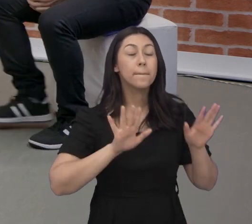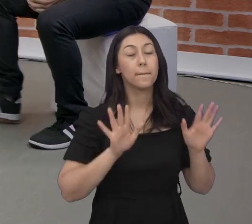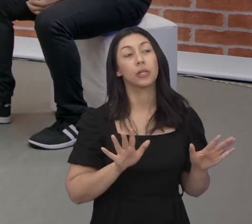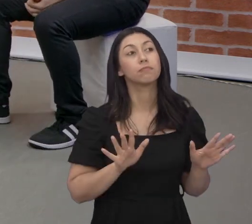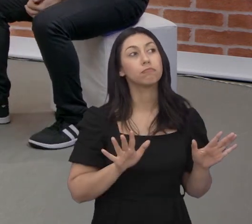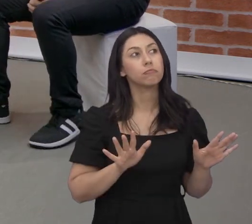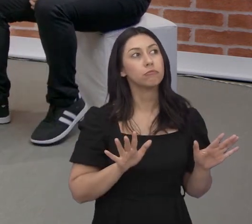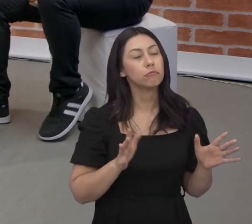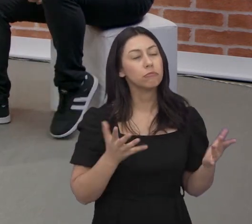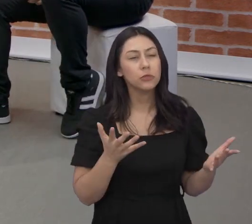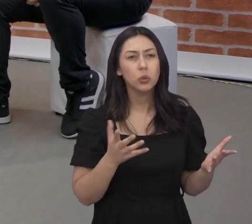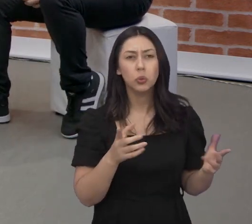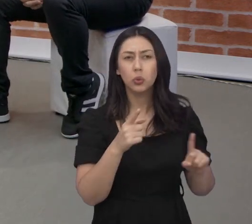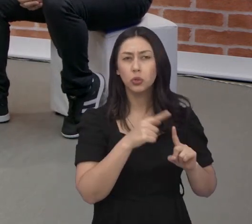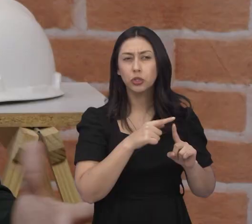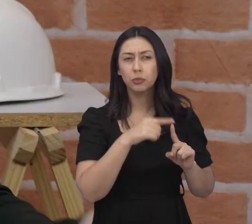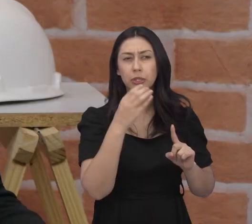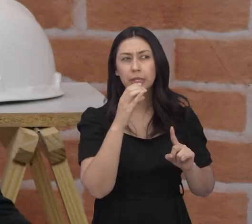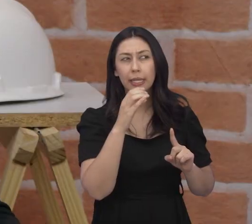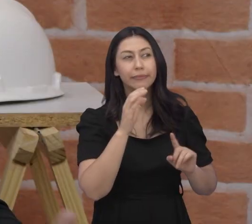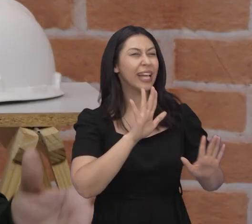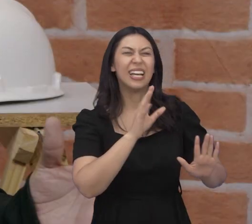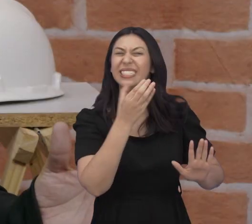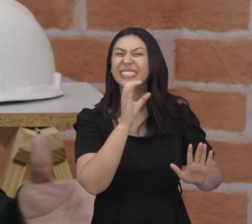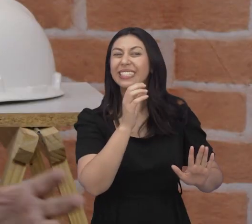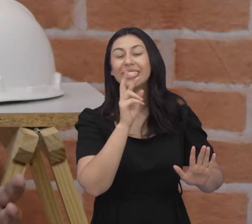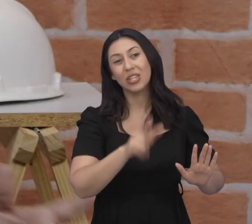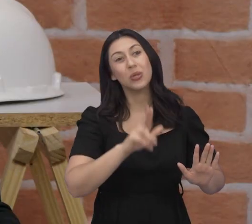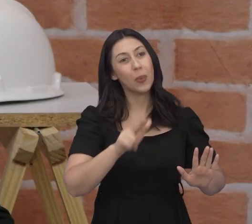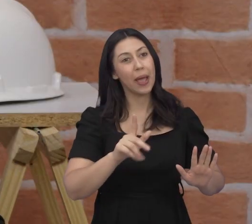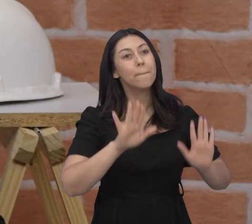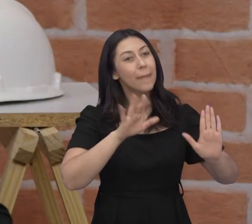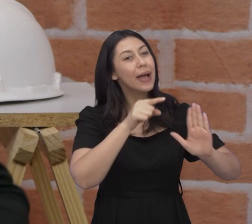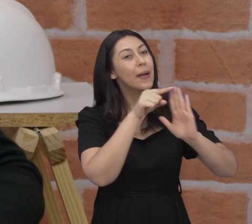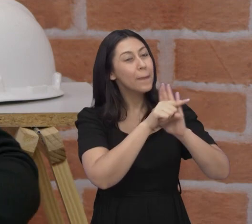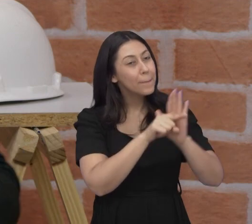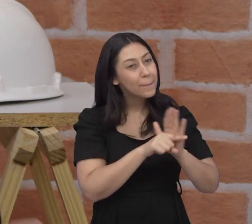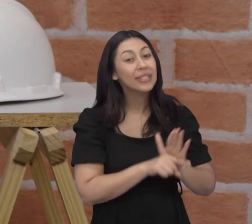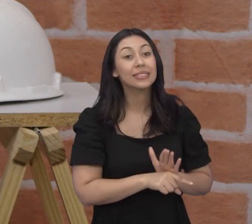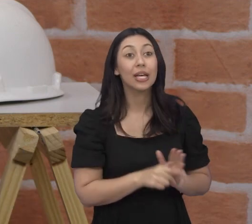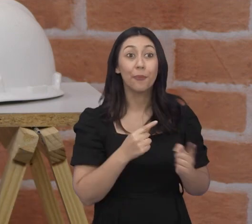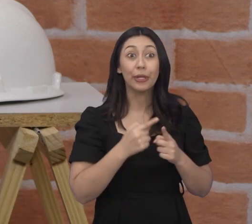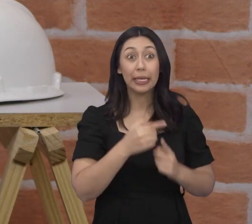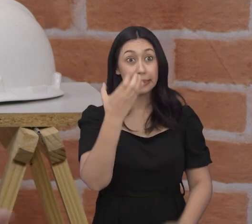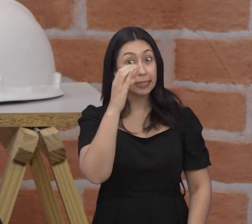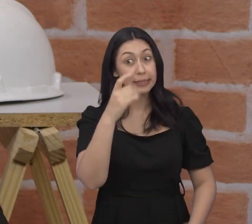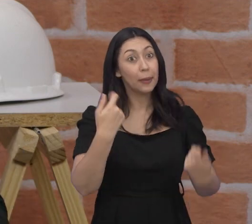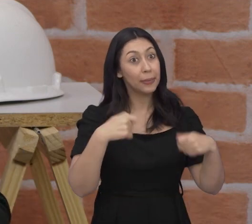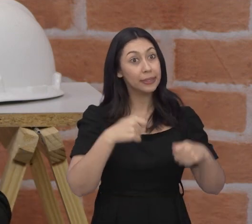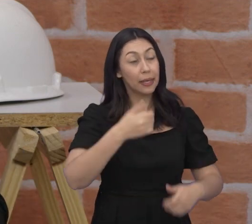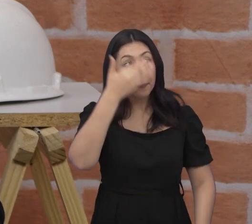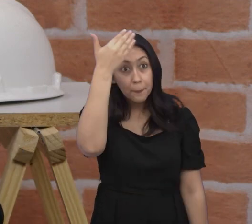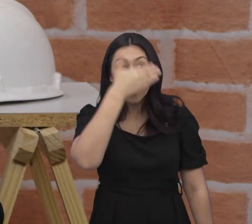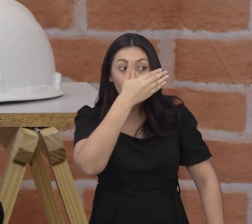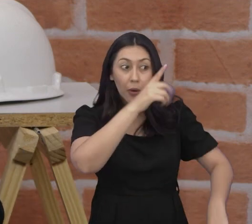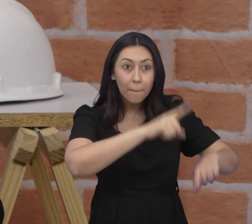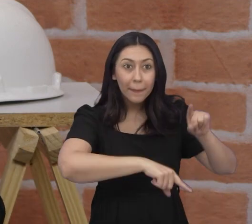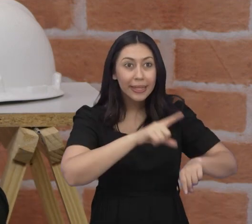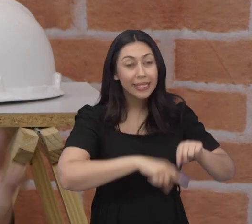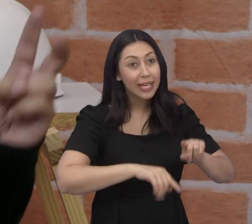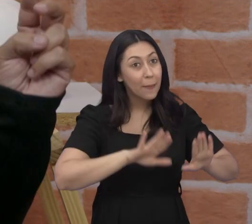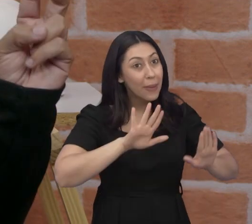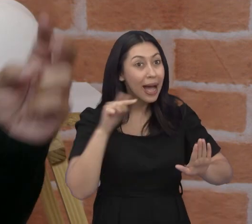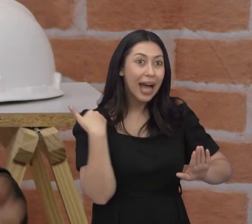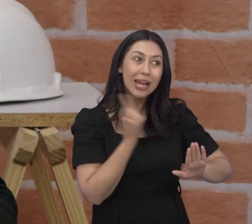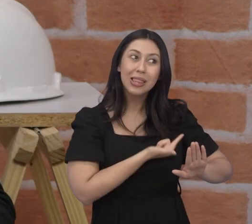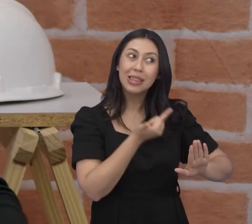assim, um tipo de ciência. Não ciência, um tipo de pesquisa, desculpa. Pesquisa. É um tipo de pesquisa. Porque até ciência a gente precisa ter de algo material.